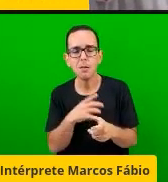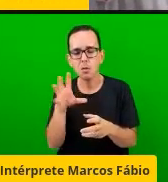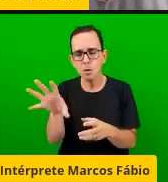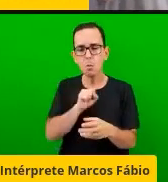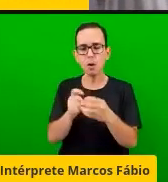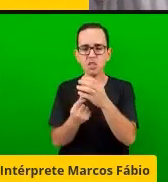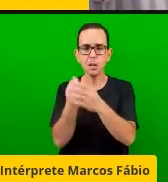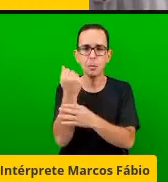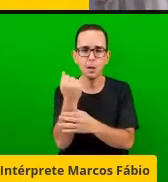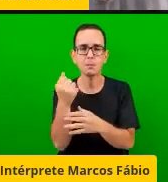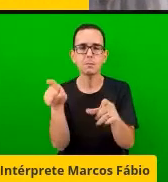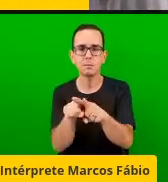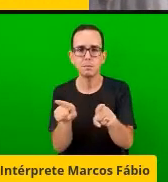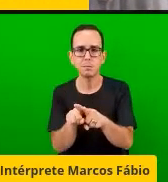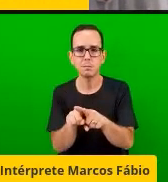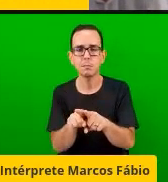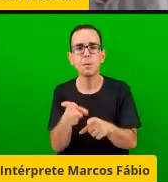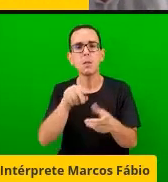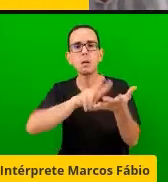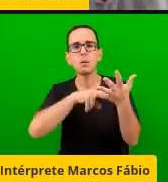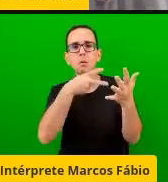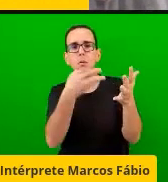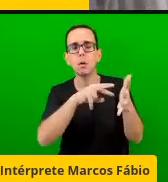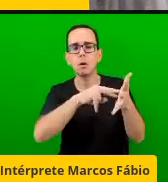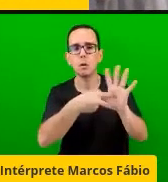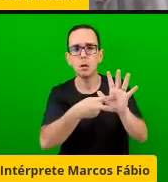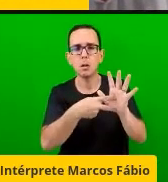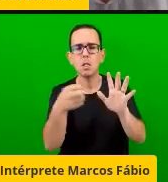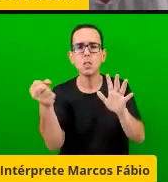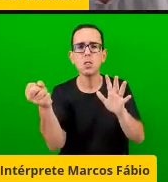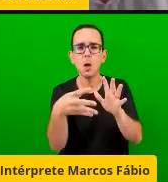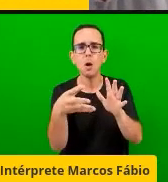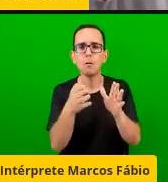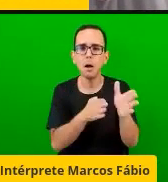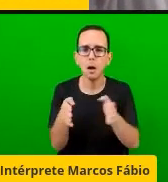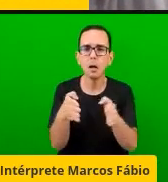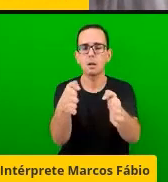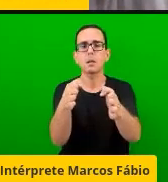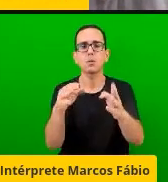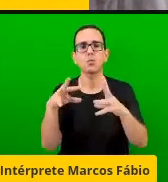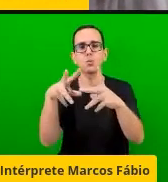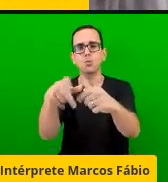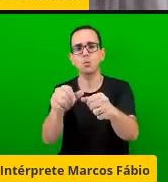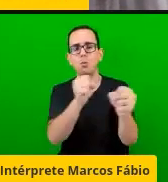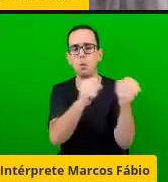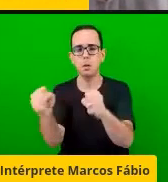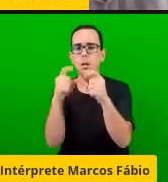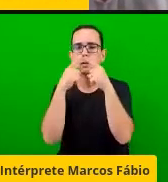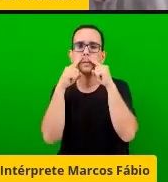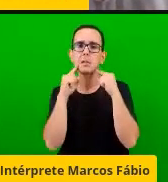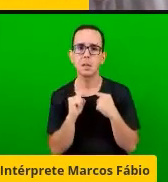que ficou conhecido na tradução, né, como a nova Rota da Seda, que é uma estratégia global de poder chinesa, né?